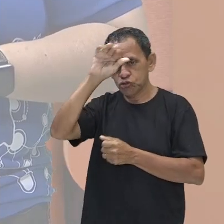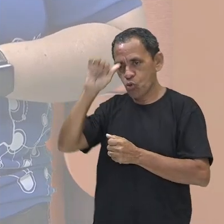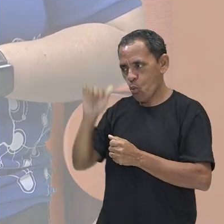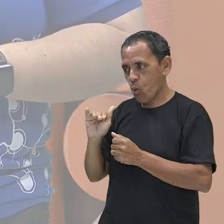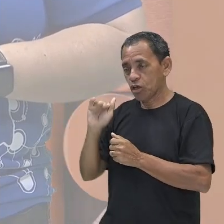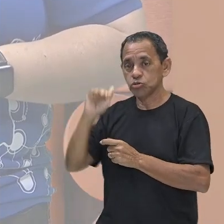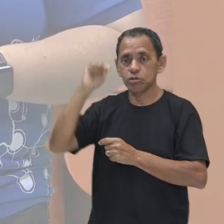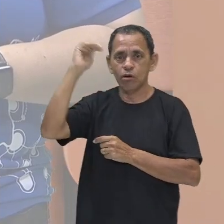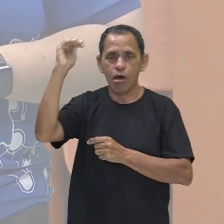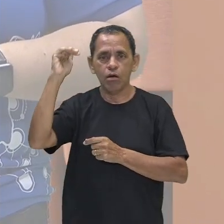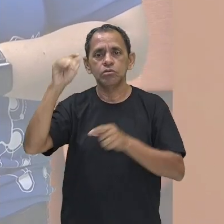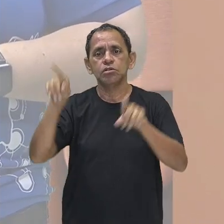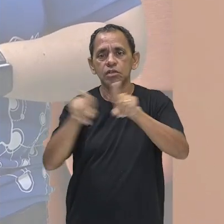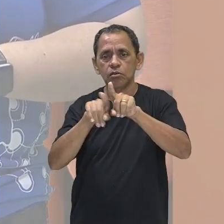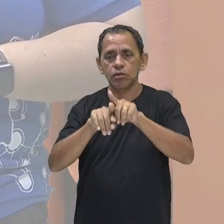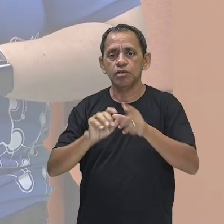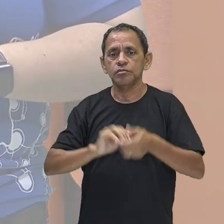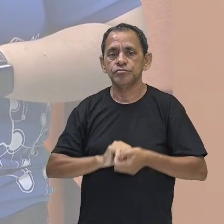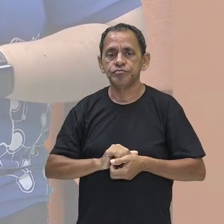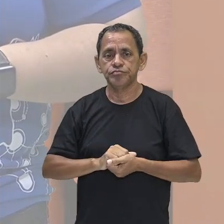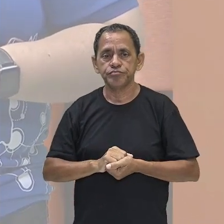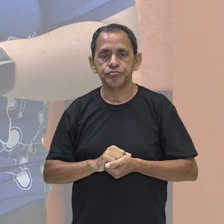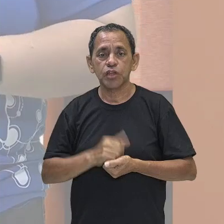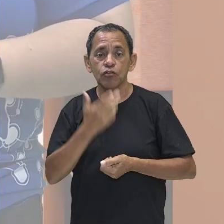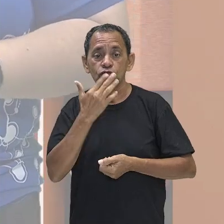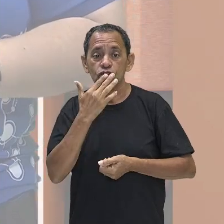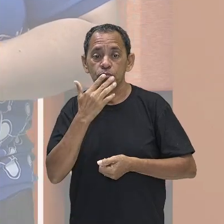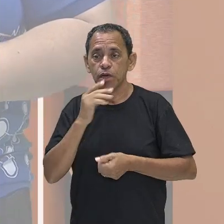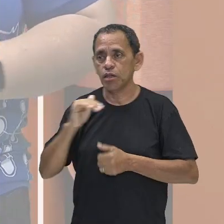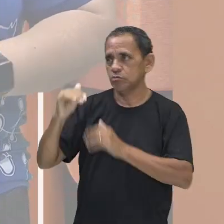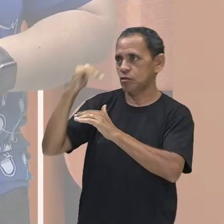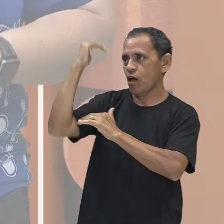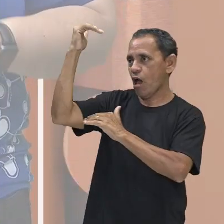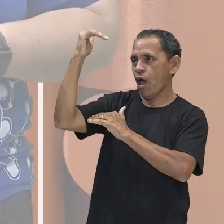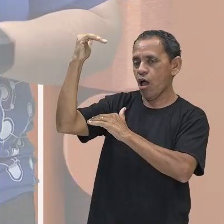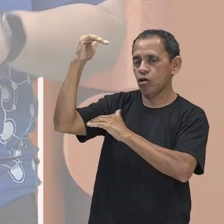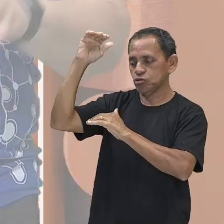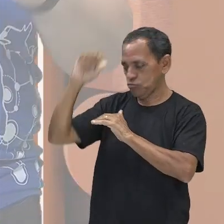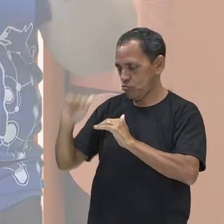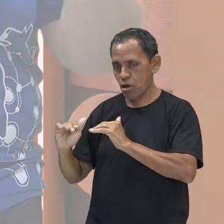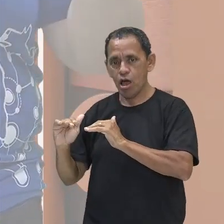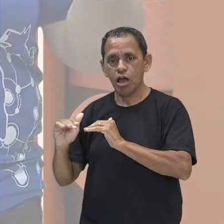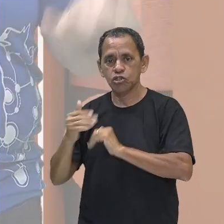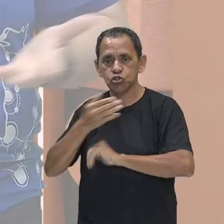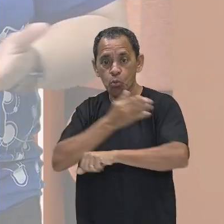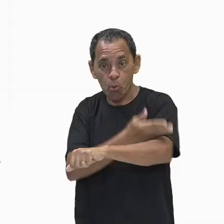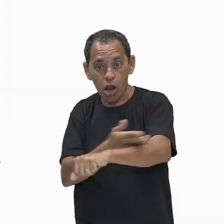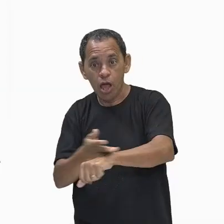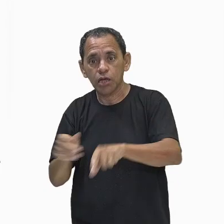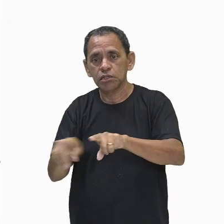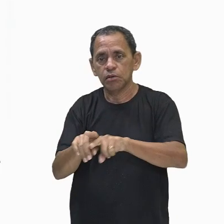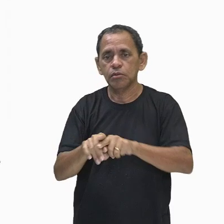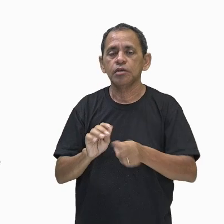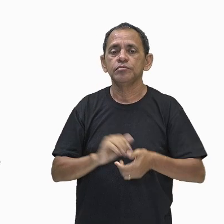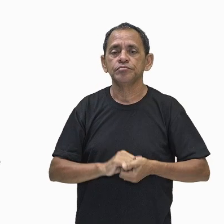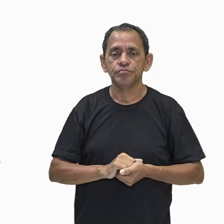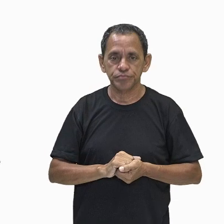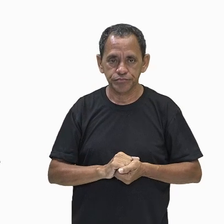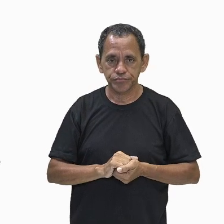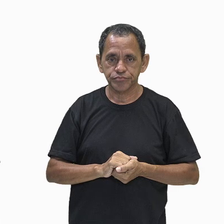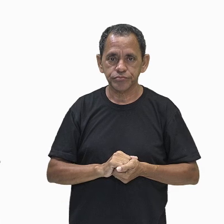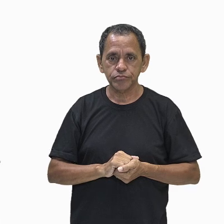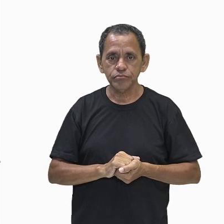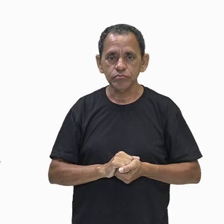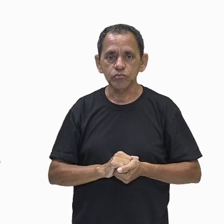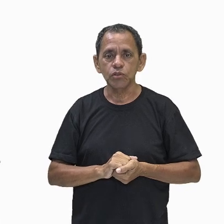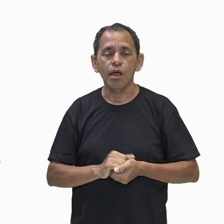ao Baixo Egito, coroa vermelha, e no Alto Egito, aqui, a coroa branca. Vamos falar, então, sobre o período pré-dinástico, tá? Que